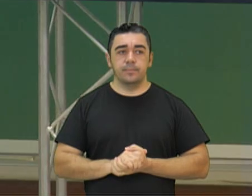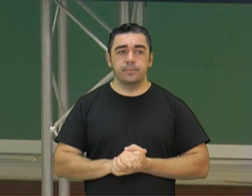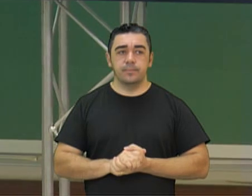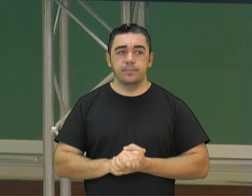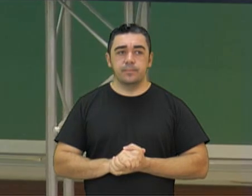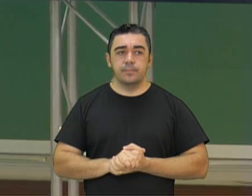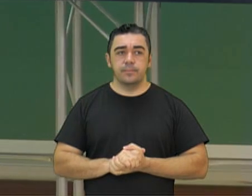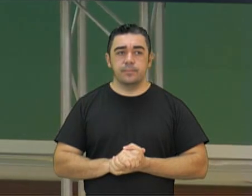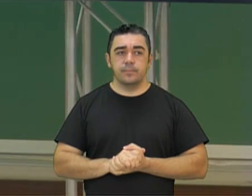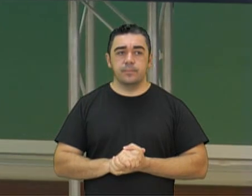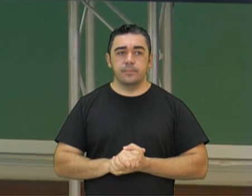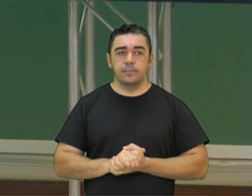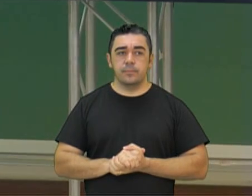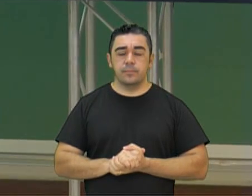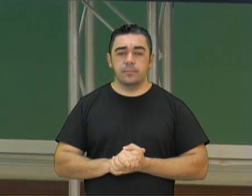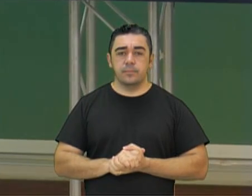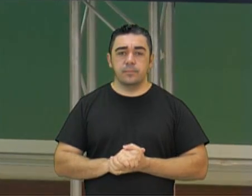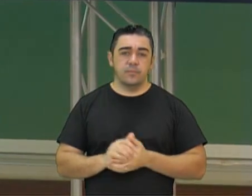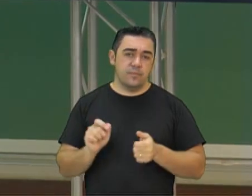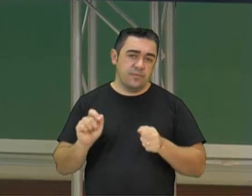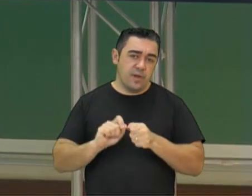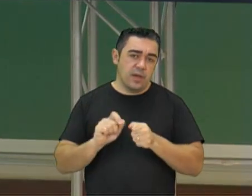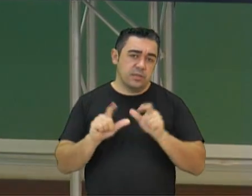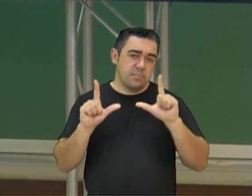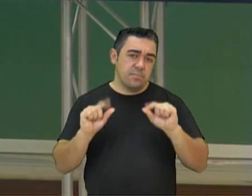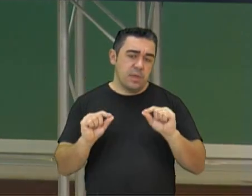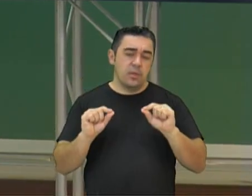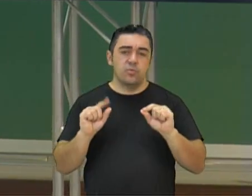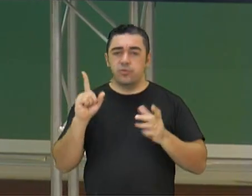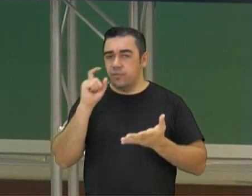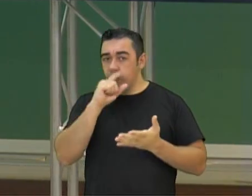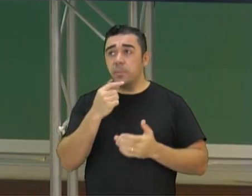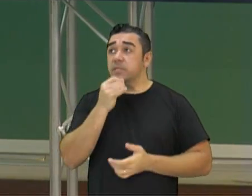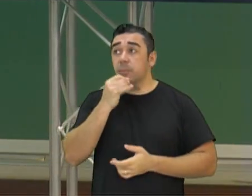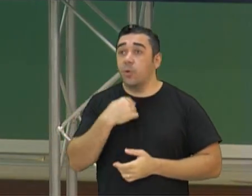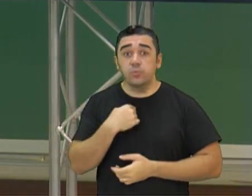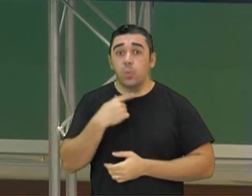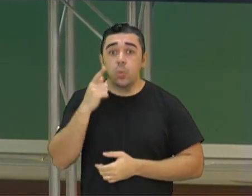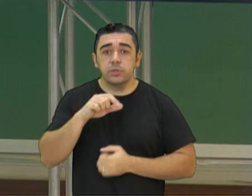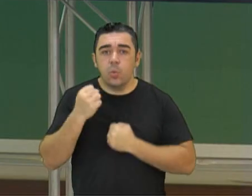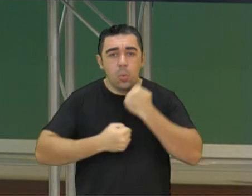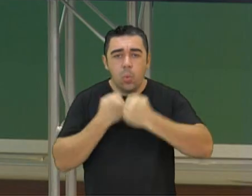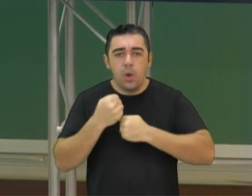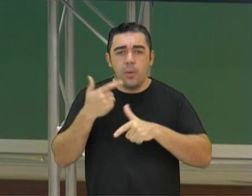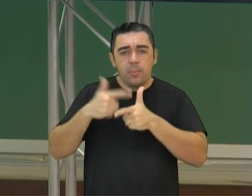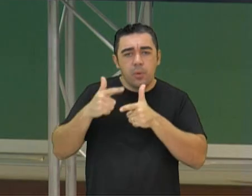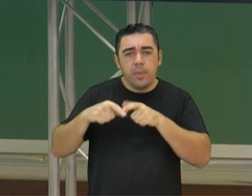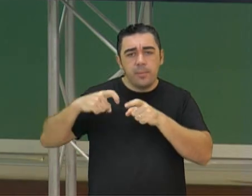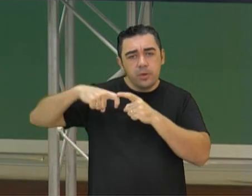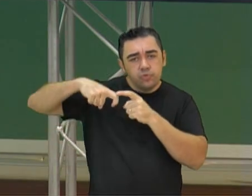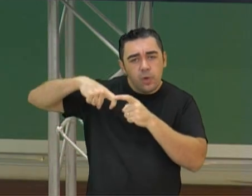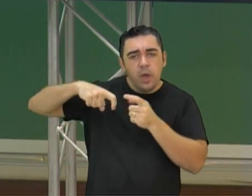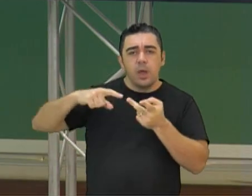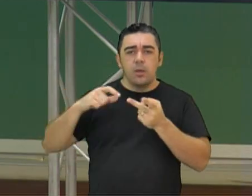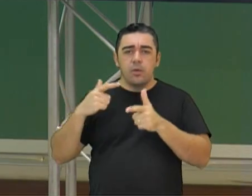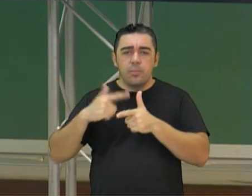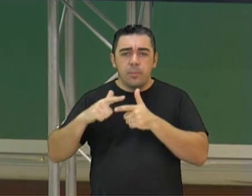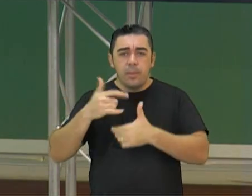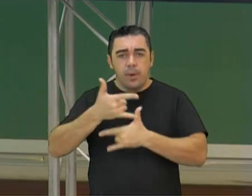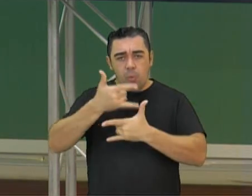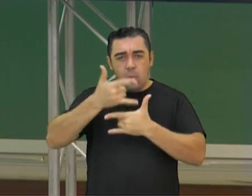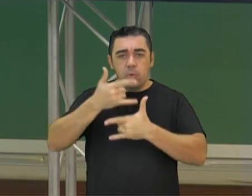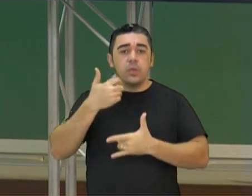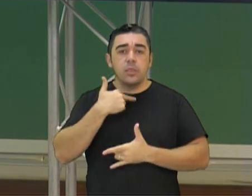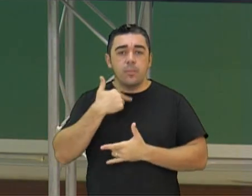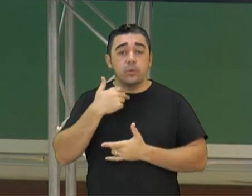E aqui, menor atrito, então, eu não posso correr, tenho problemas no joelho, coluna, não posso ficar tendo